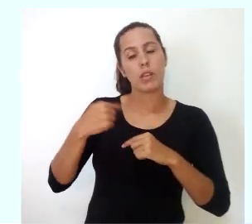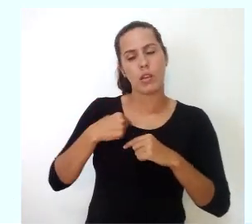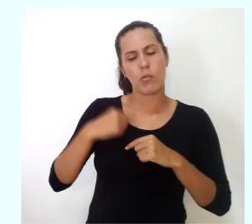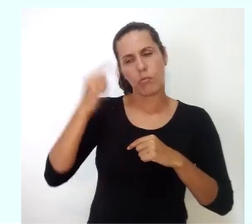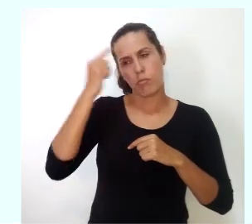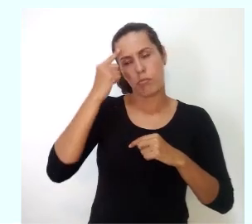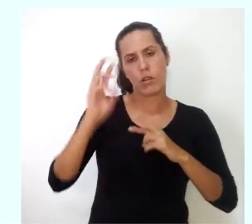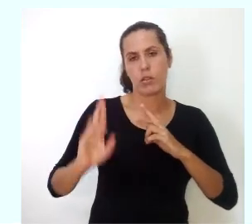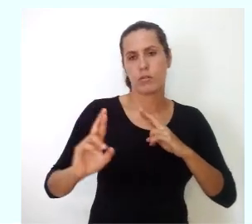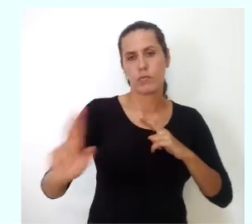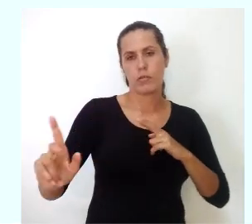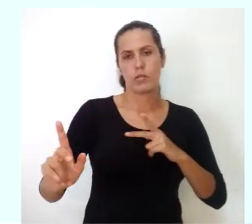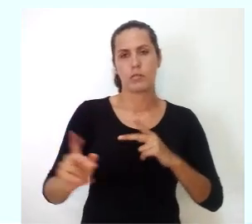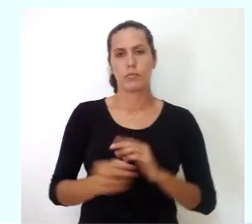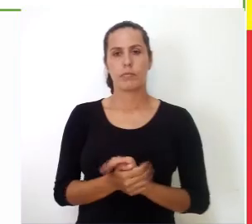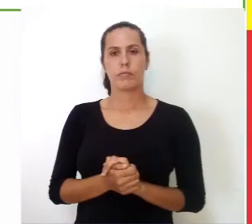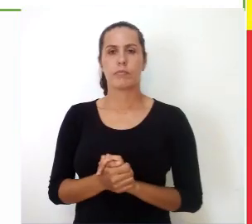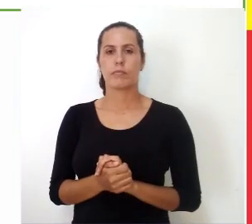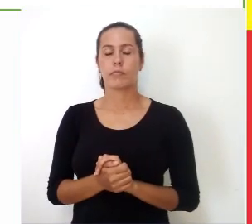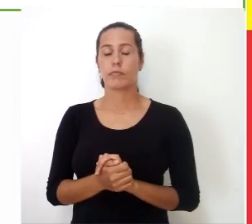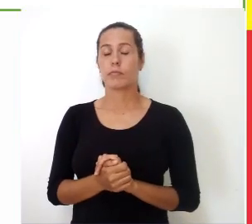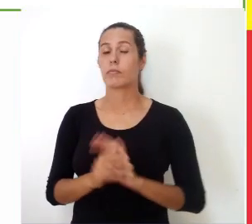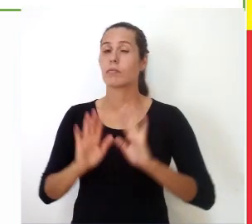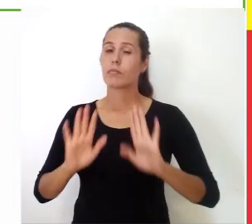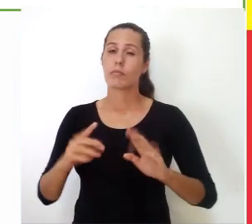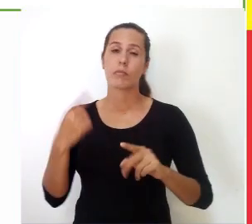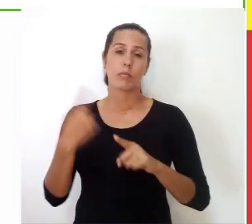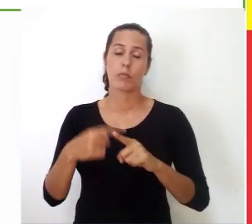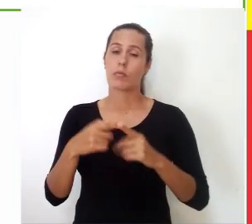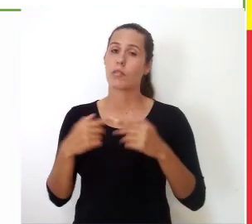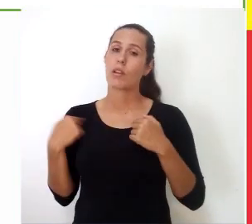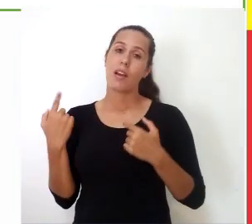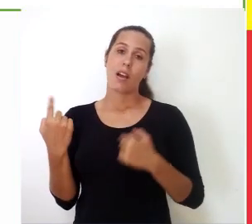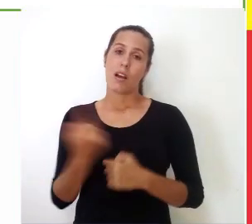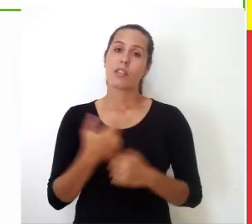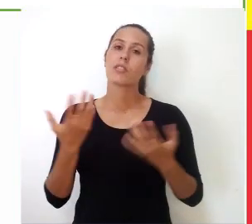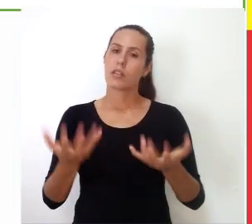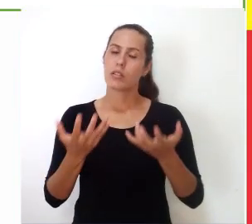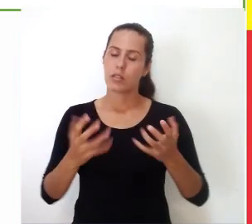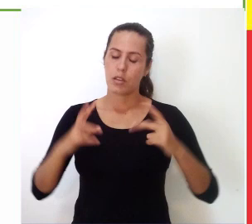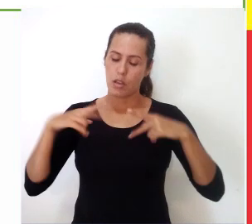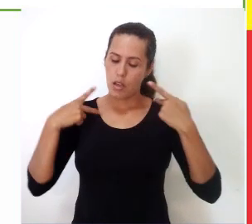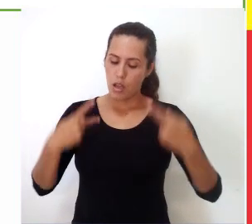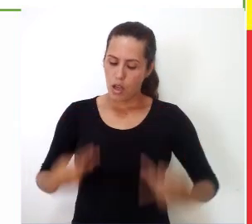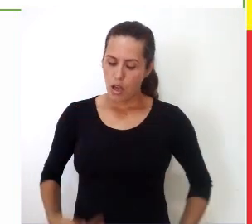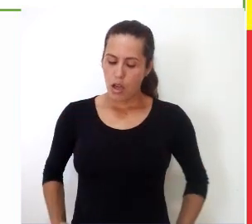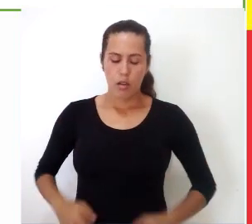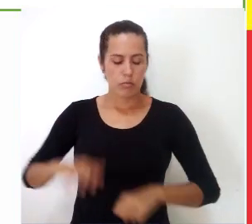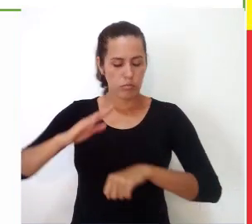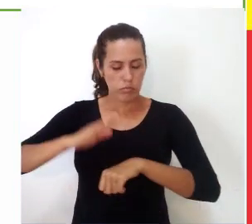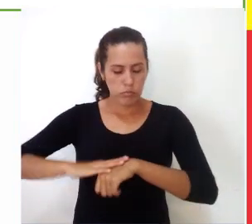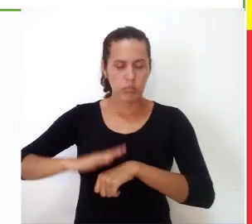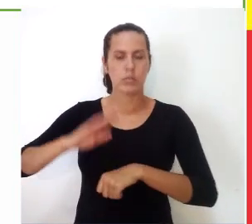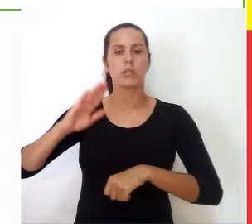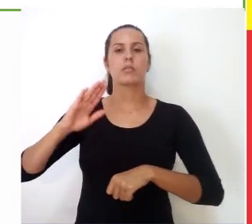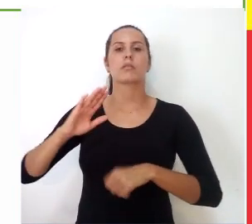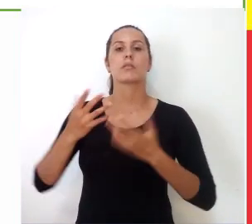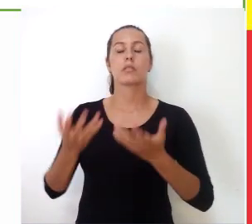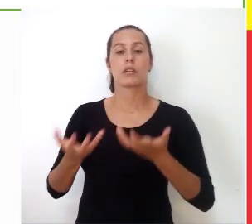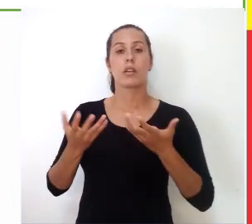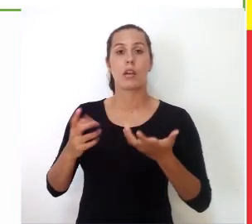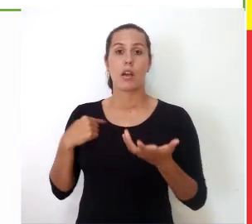pensar diferente de mim. E na tela nós temos o seguinte, é porque queremos nos tornar mais humanos